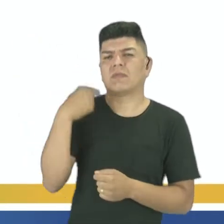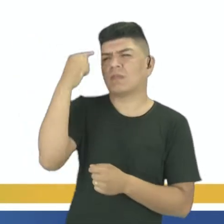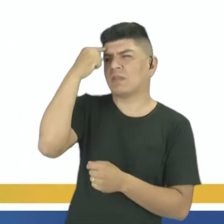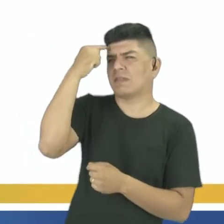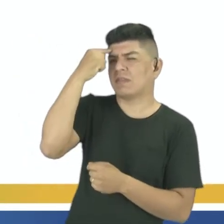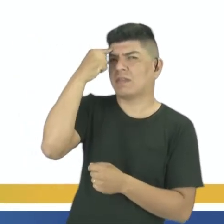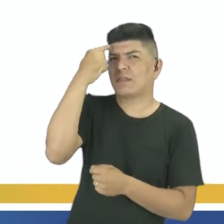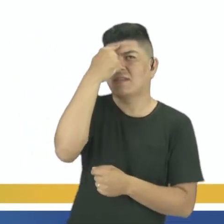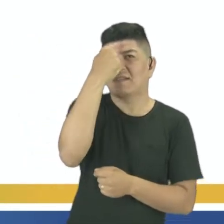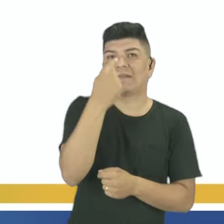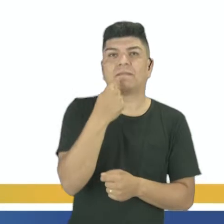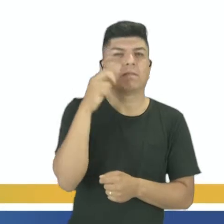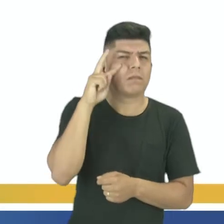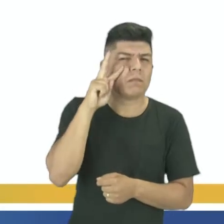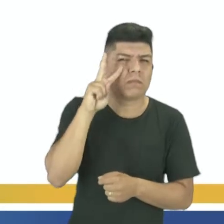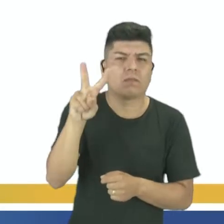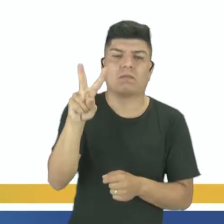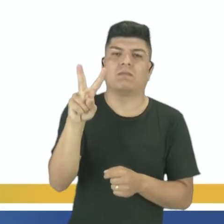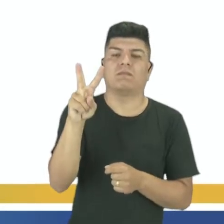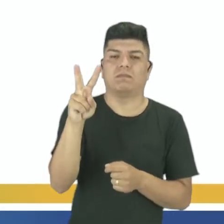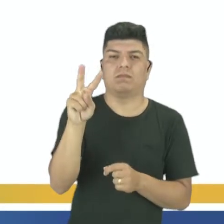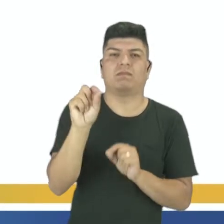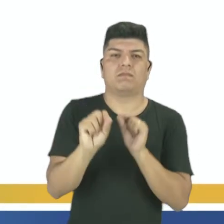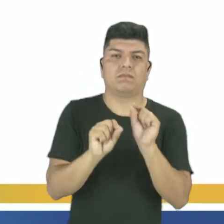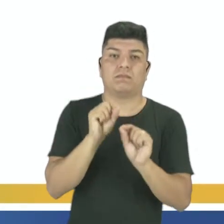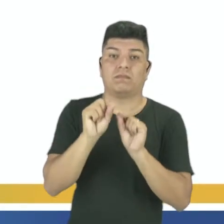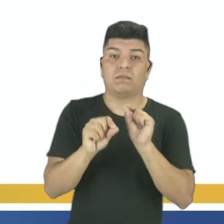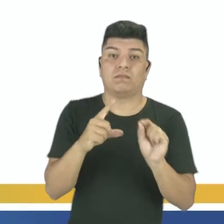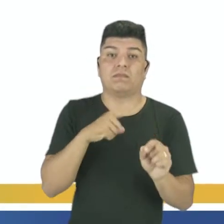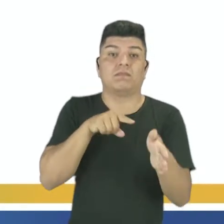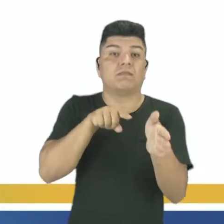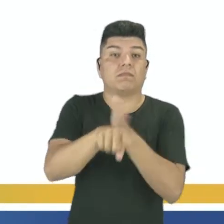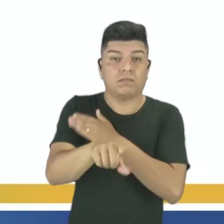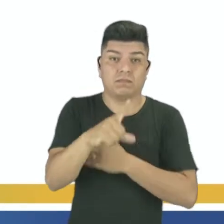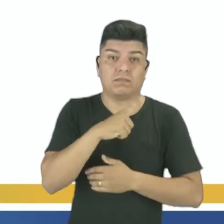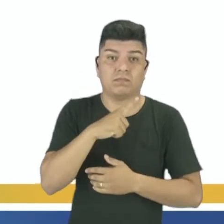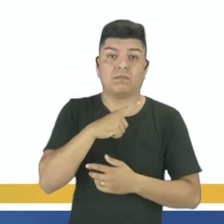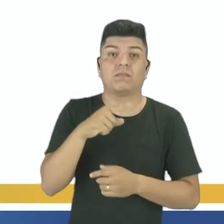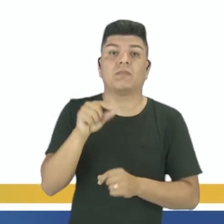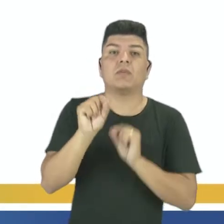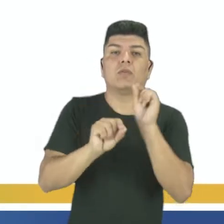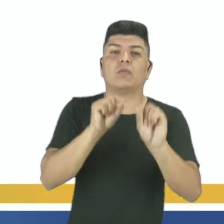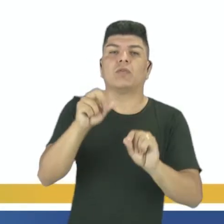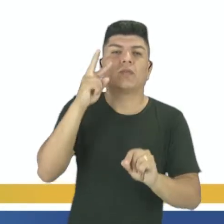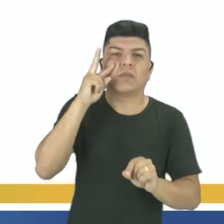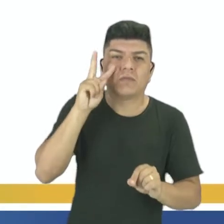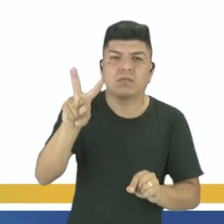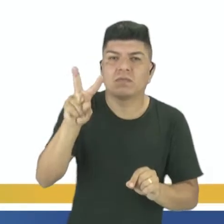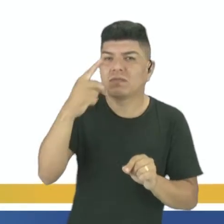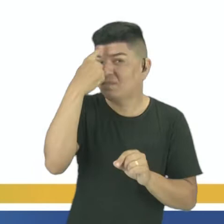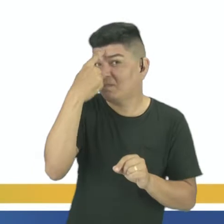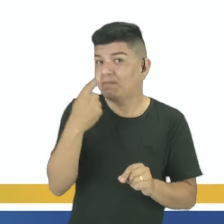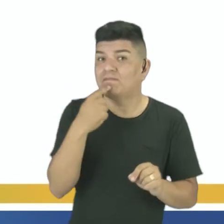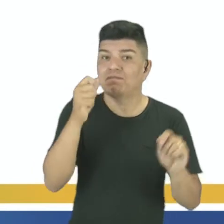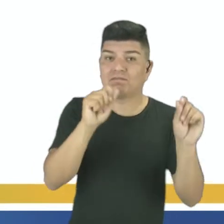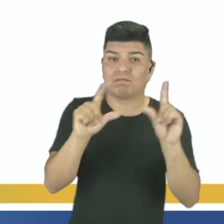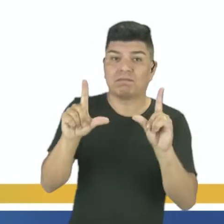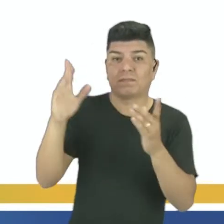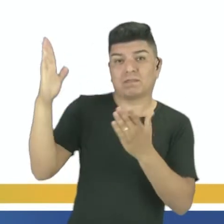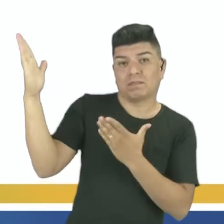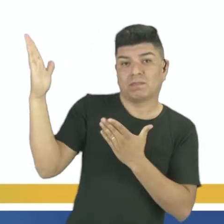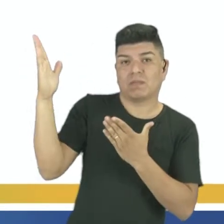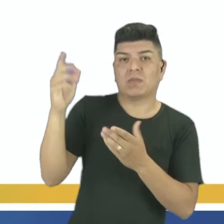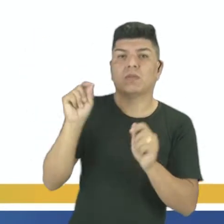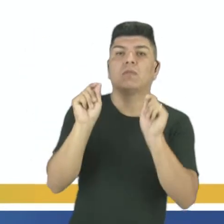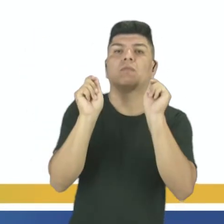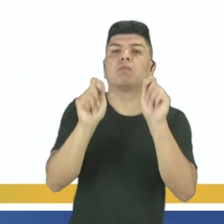pensa ao olhar essas imagens? Temos aí as perguntas, né? O que você vê nas imagens? O que é possível fazer com